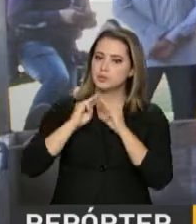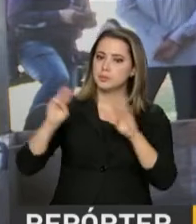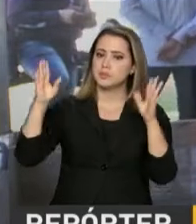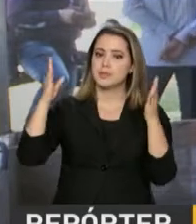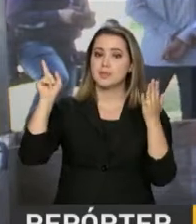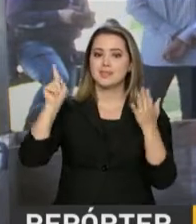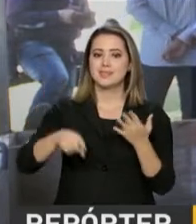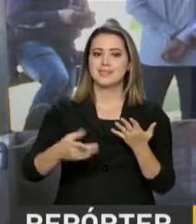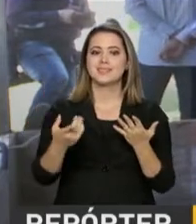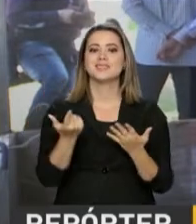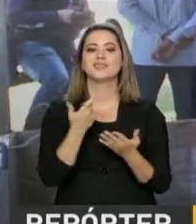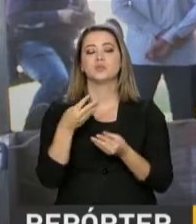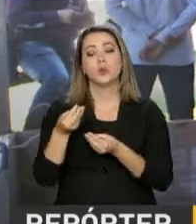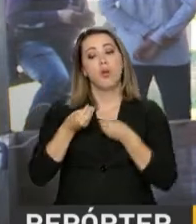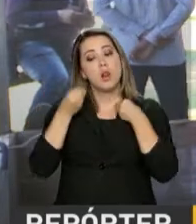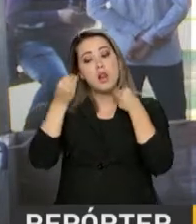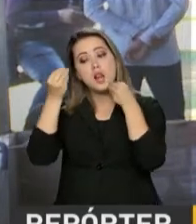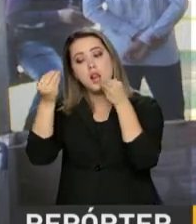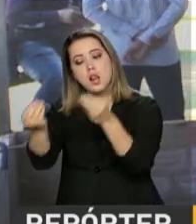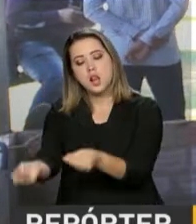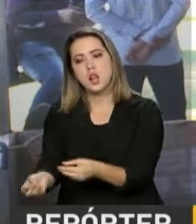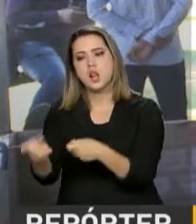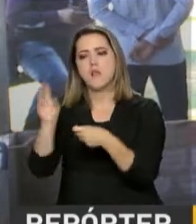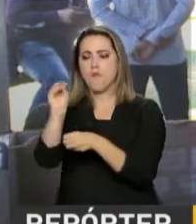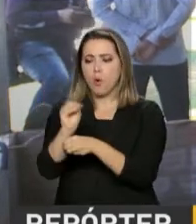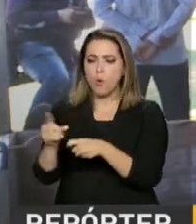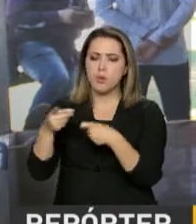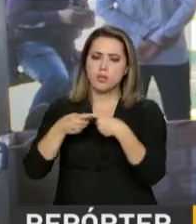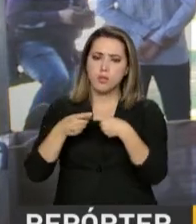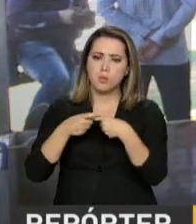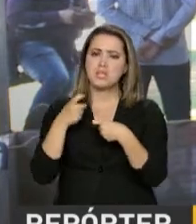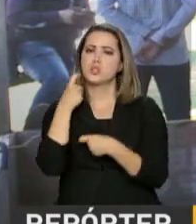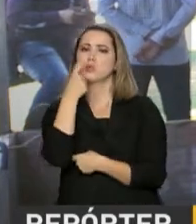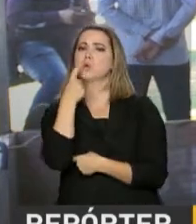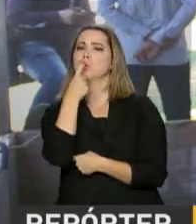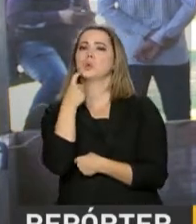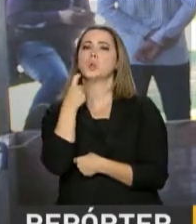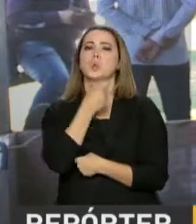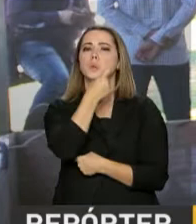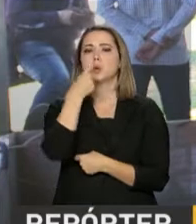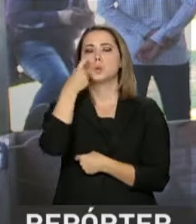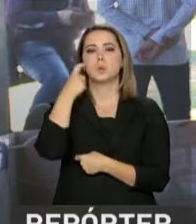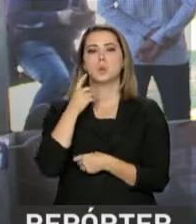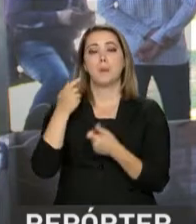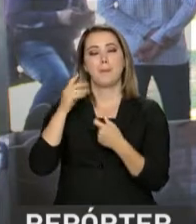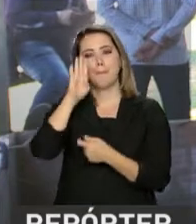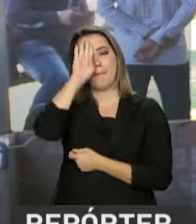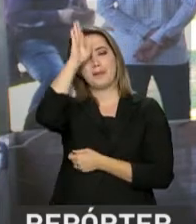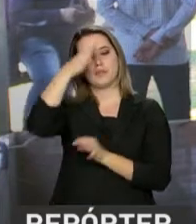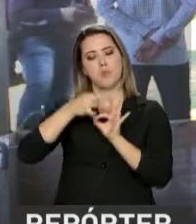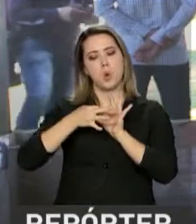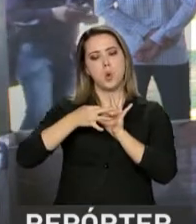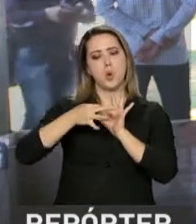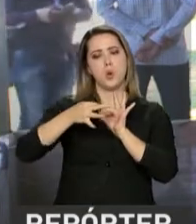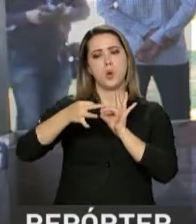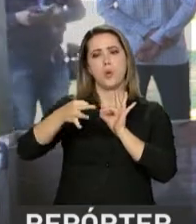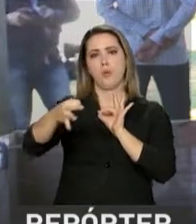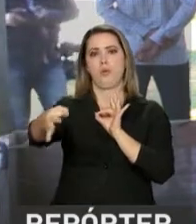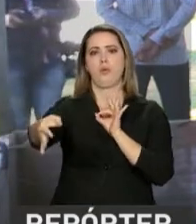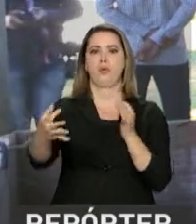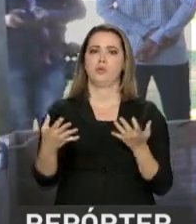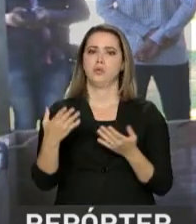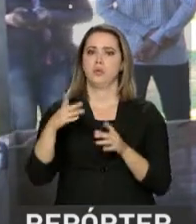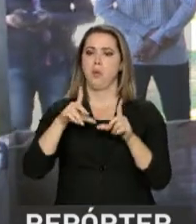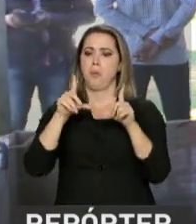o atendimento médico odontológico para as comunidades ribeirinhas principalmente as mais afastadas um dos grandes centros é preferencialmente as com